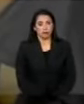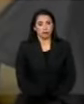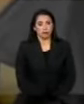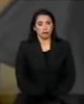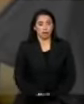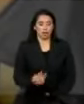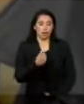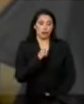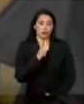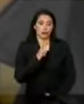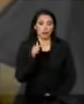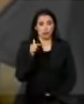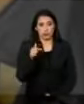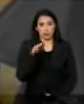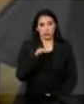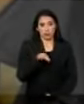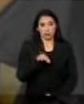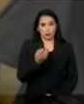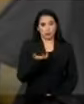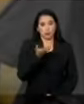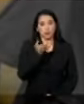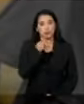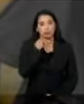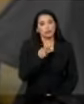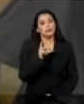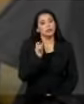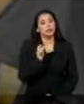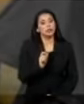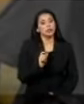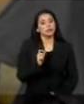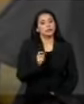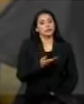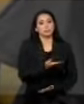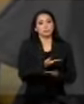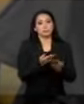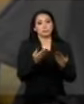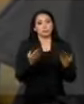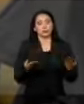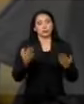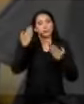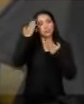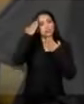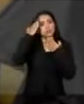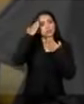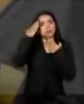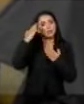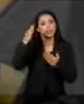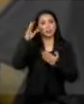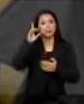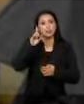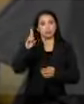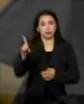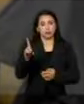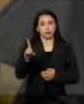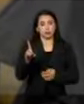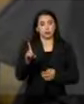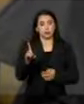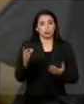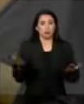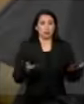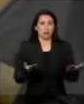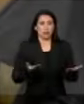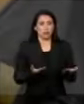7 minutos, quero dizer a Vossas Excelências que, graças a Deus, embora em tempos estranhos, senhor